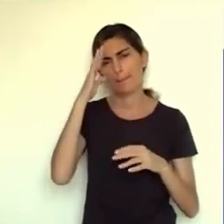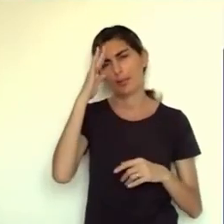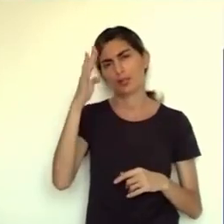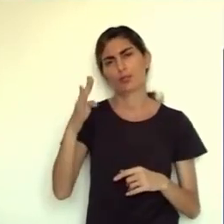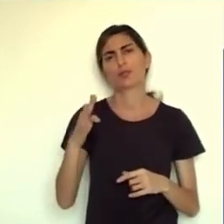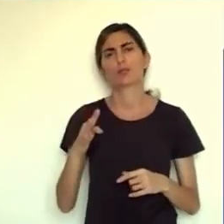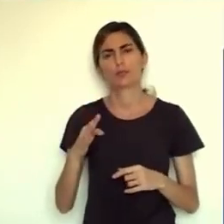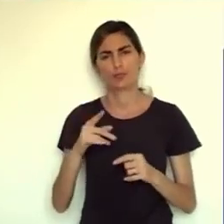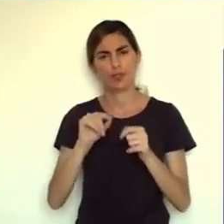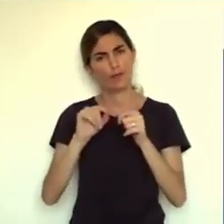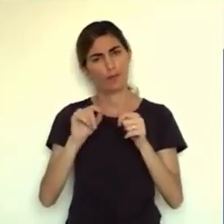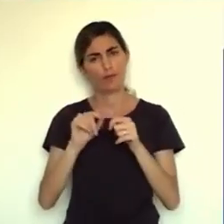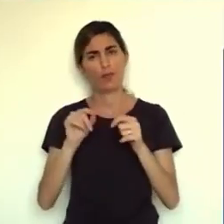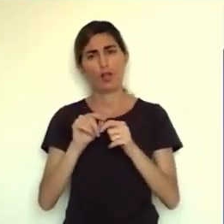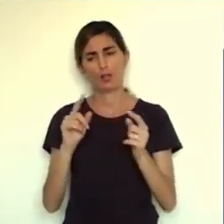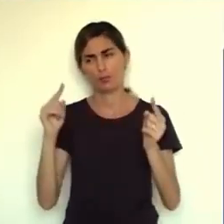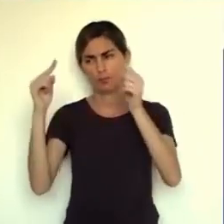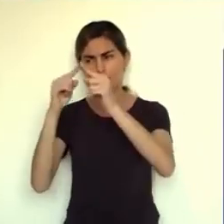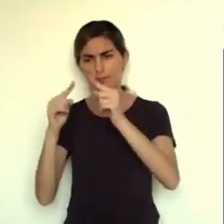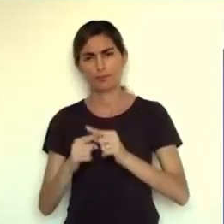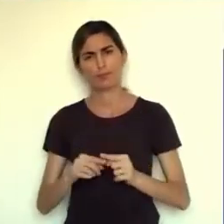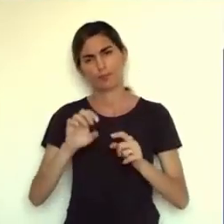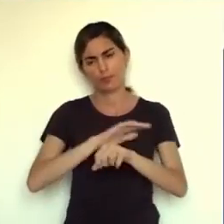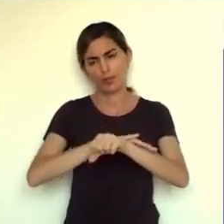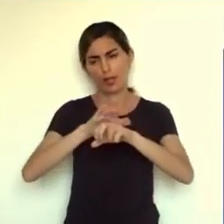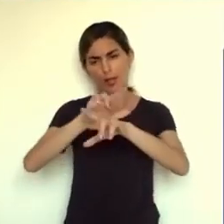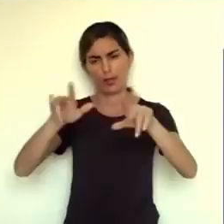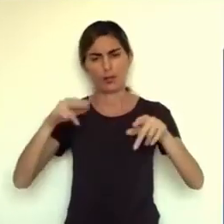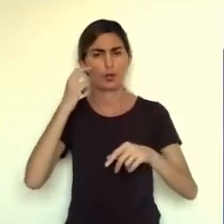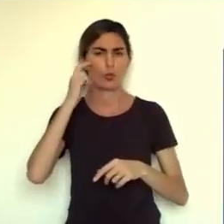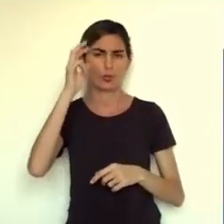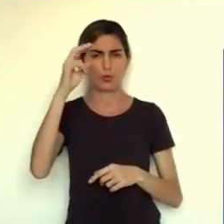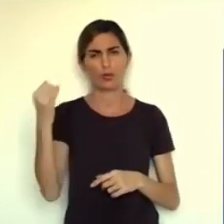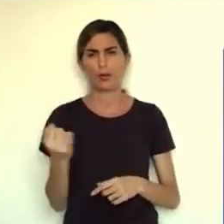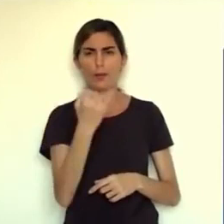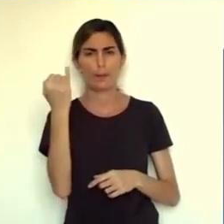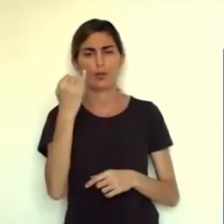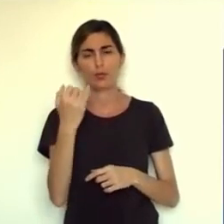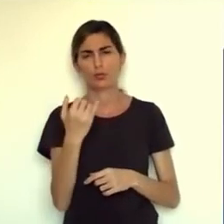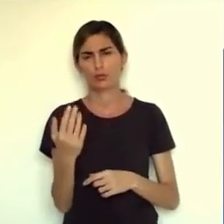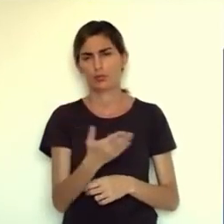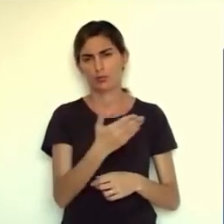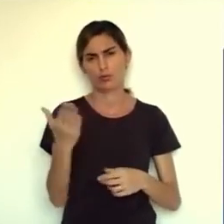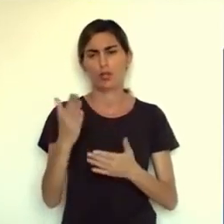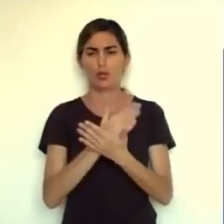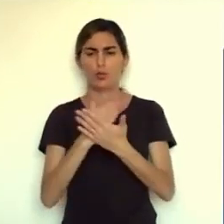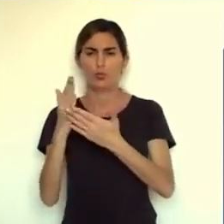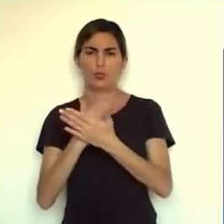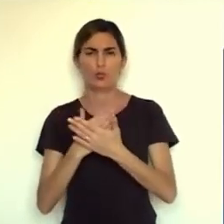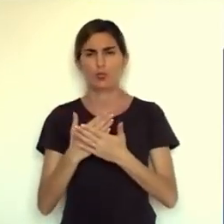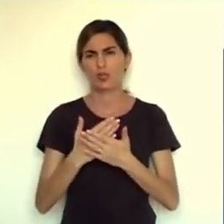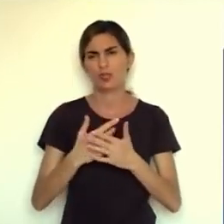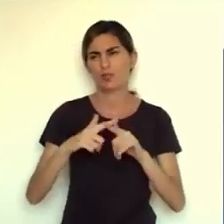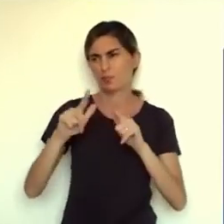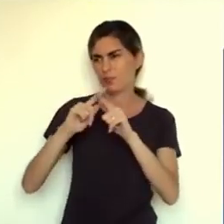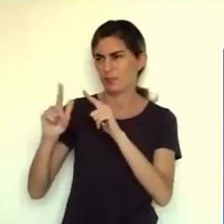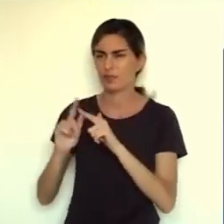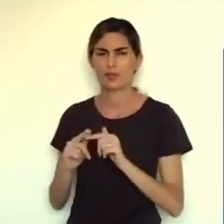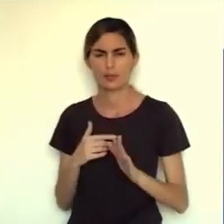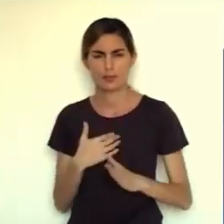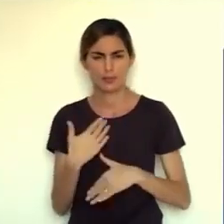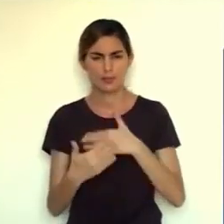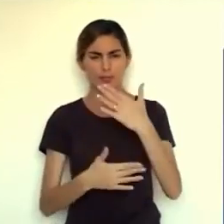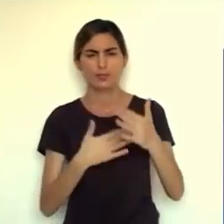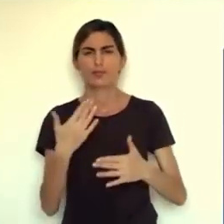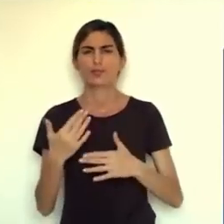os elementos principais que fazem essas correlações étnicas e culturais. É importante para que algumas mazelas